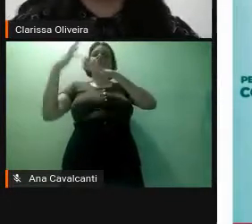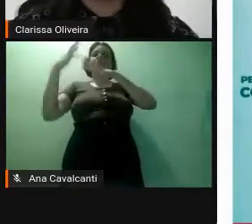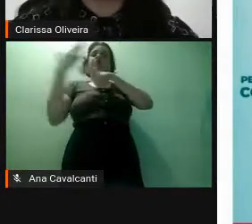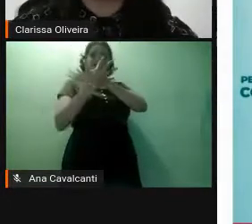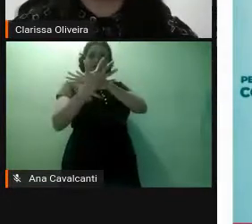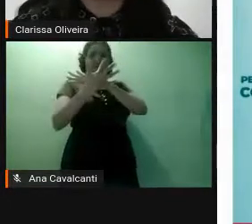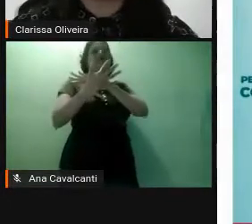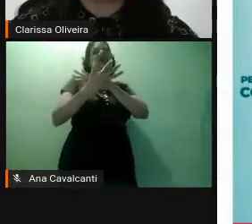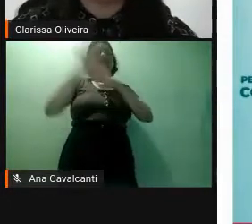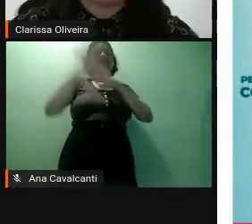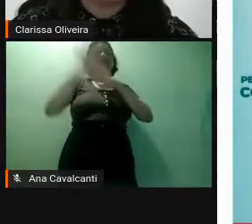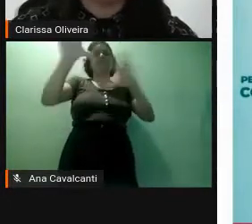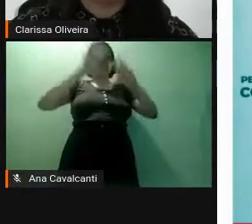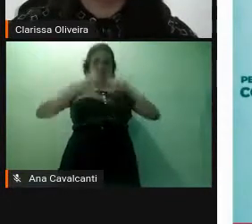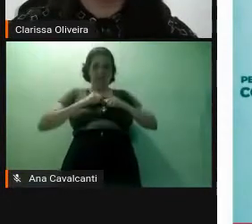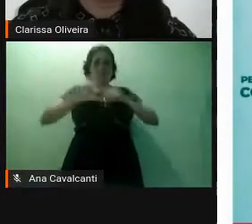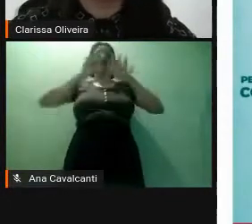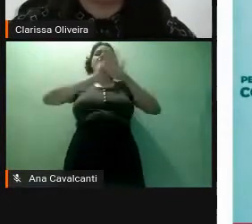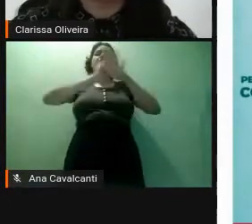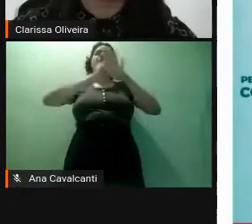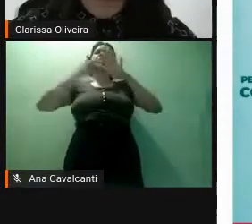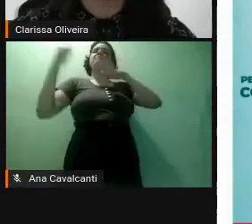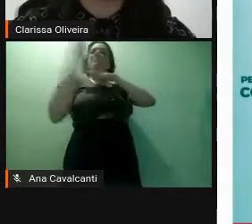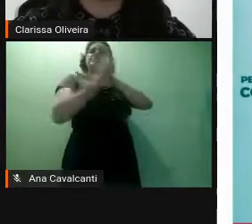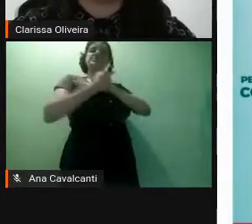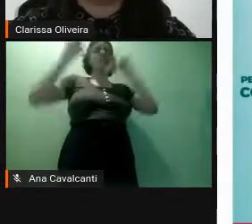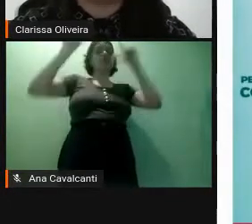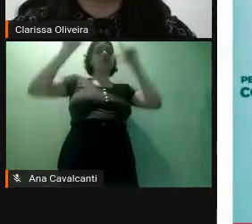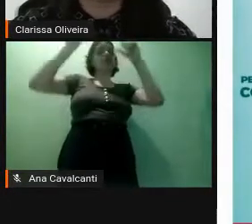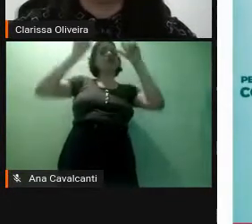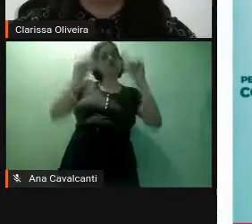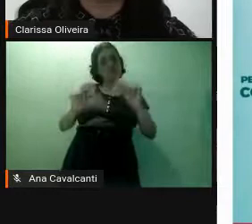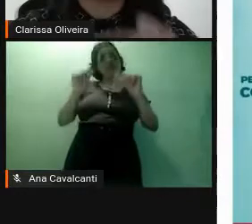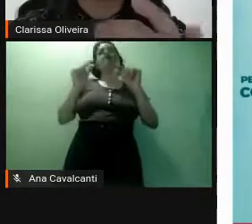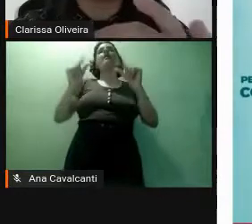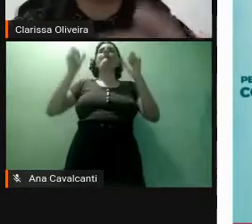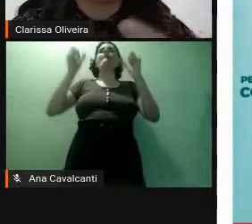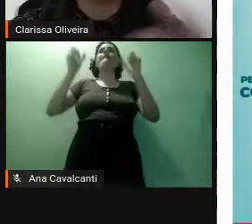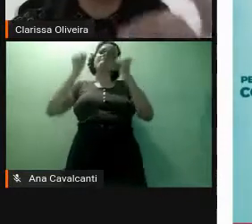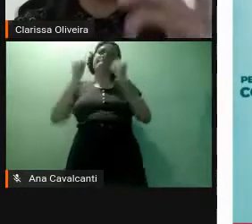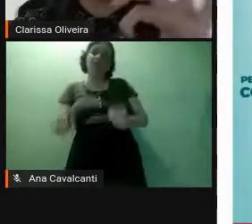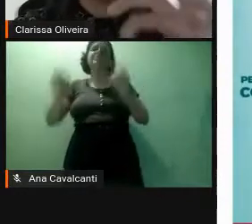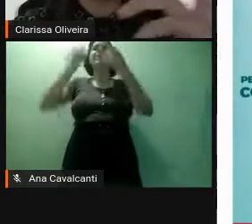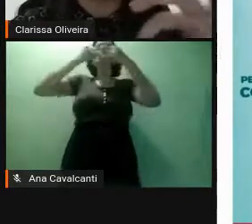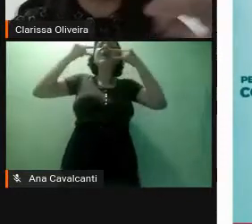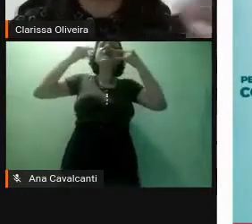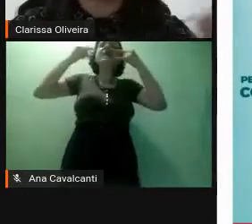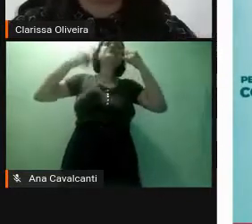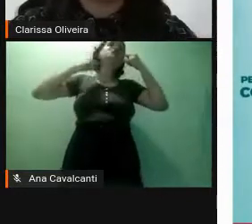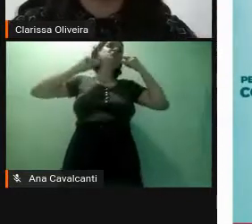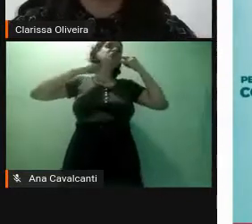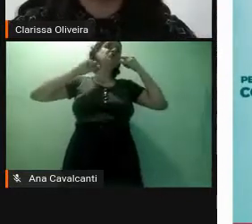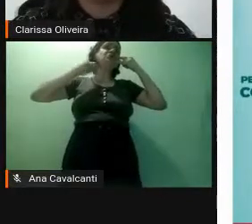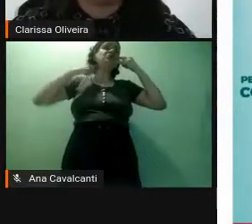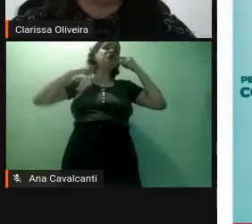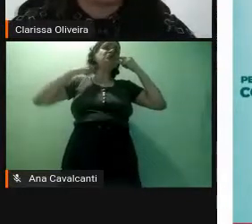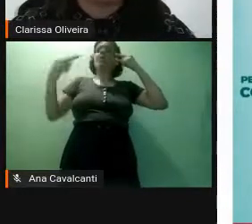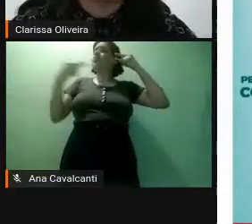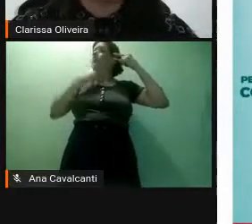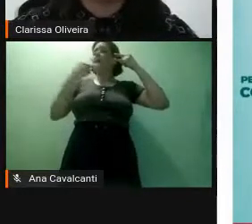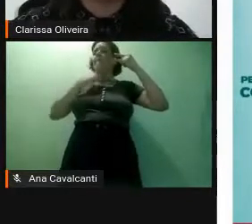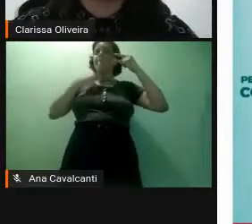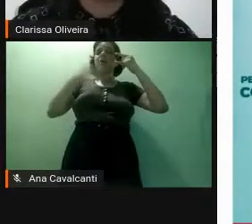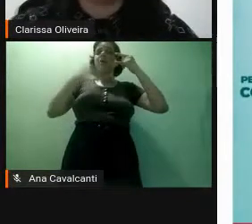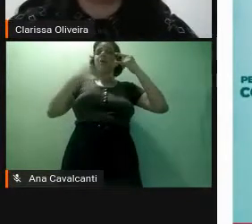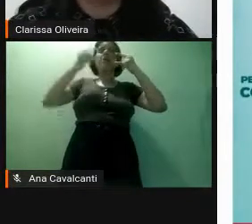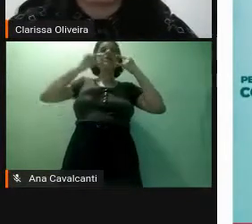capacidade do tecido de proteger você contra o vírus e você se contaminar. Então, máscara suja não é para estar no rosto,